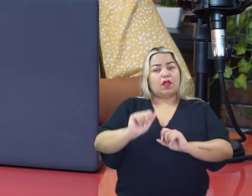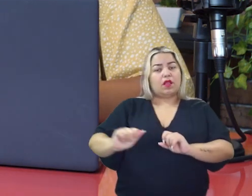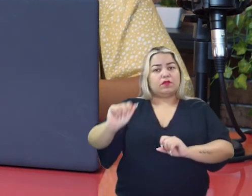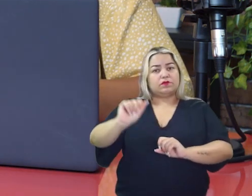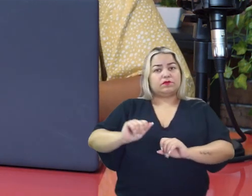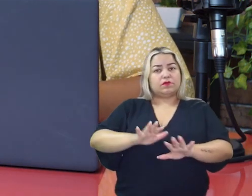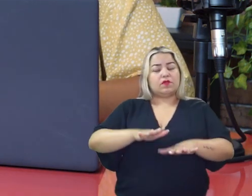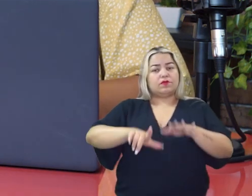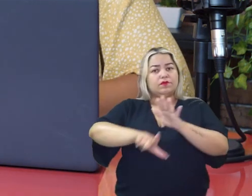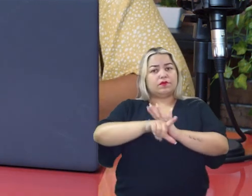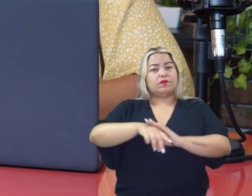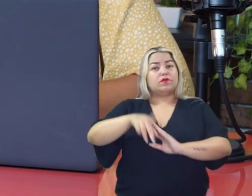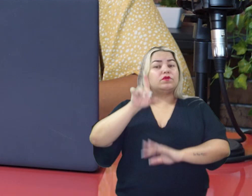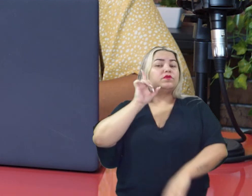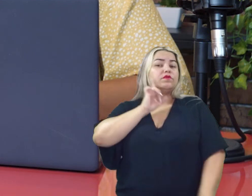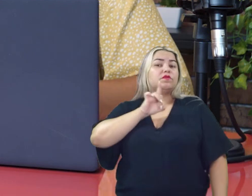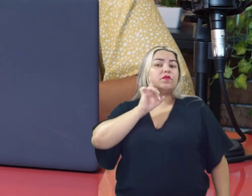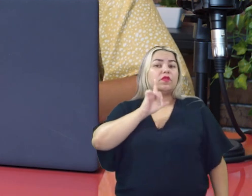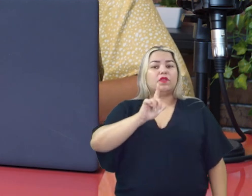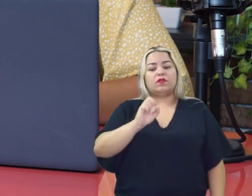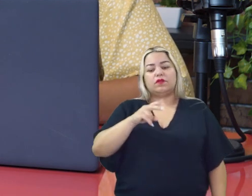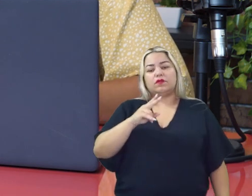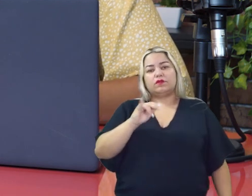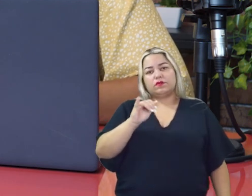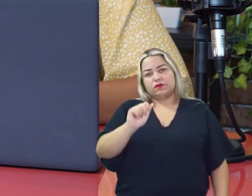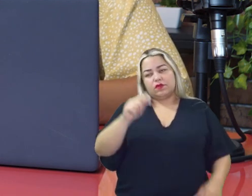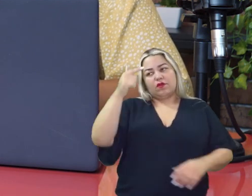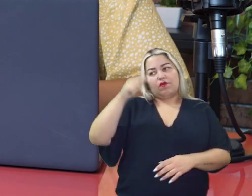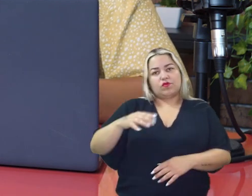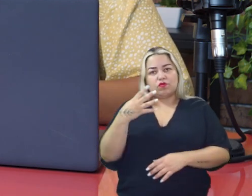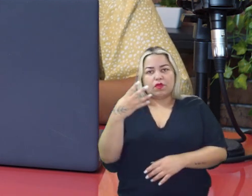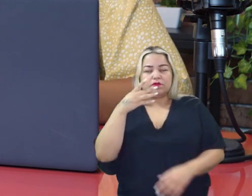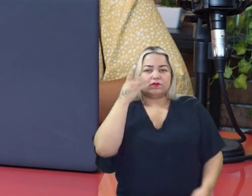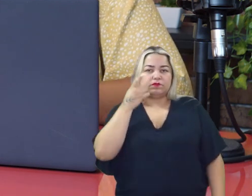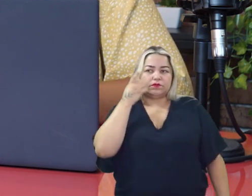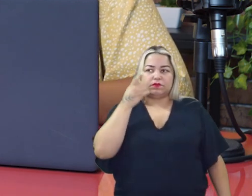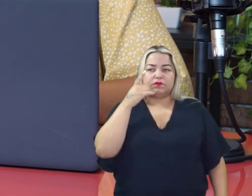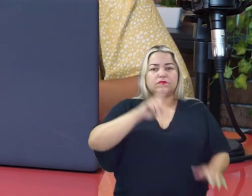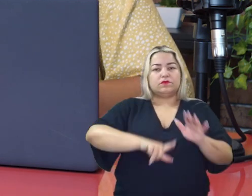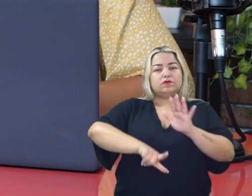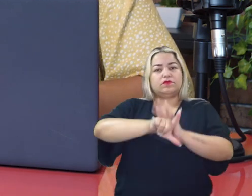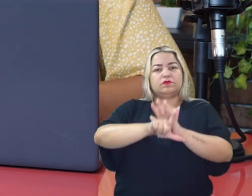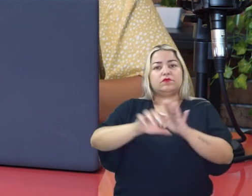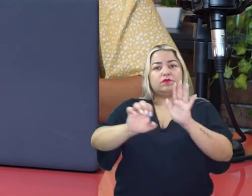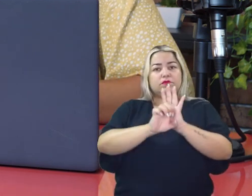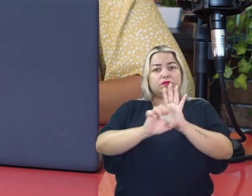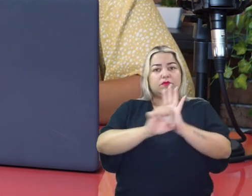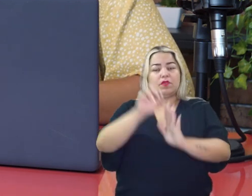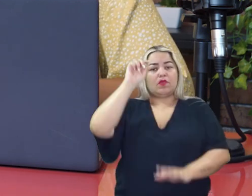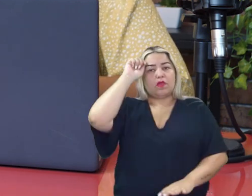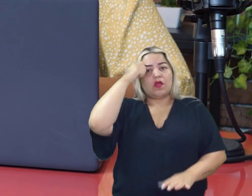da Assembleia Legislativa de Minas Gerais. Leninha foi autora, junto com outras 4 deputadas, da Lei do